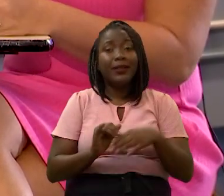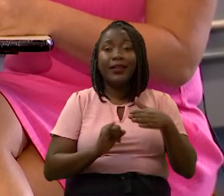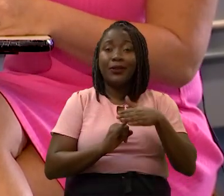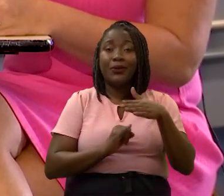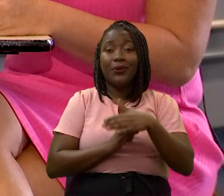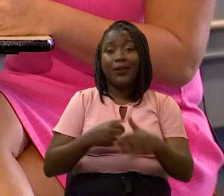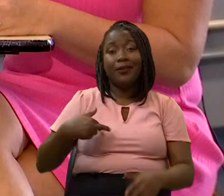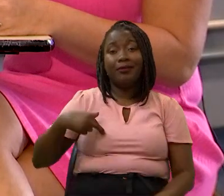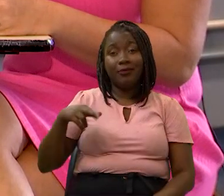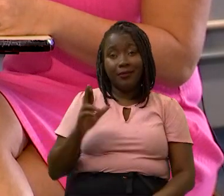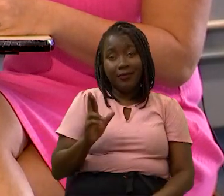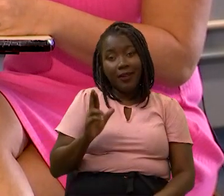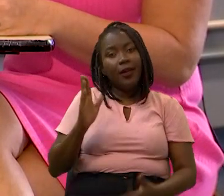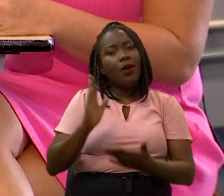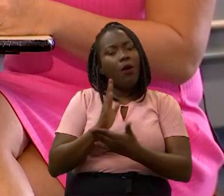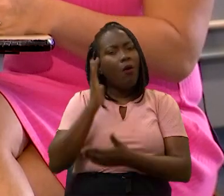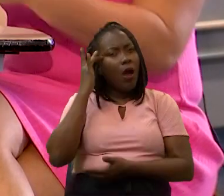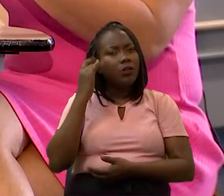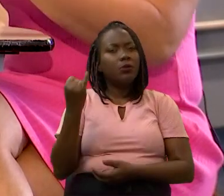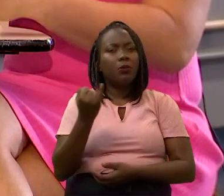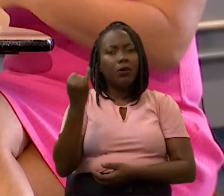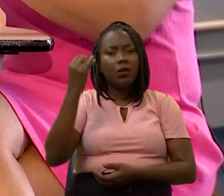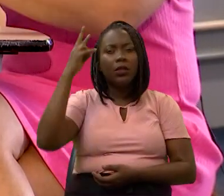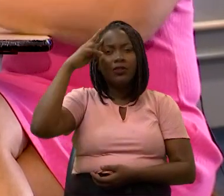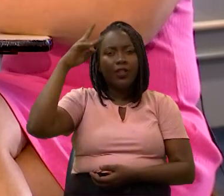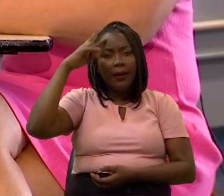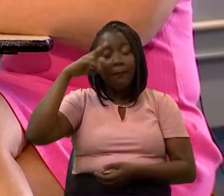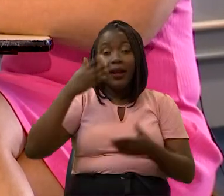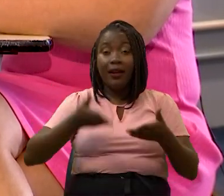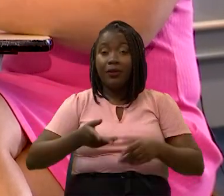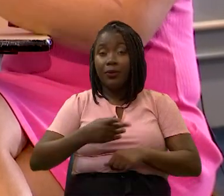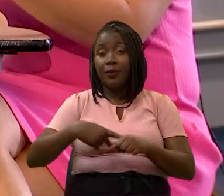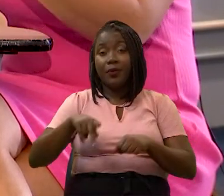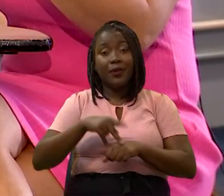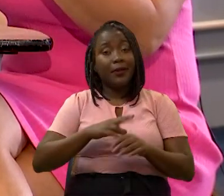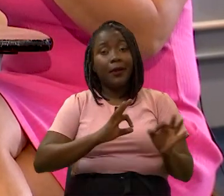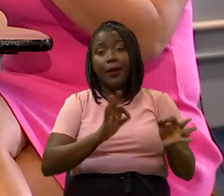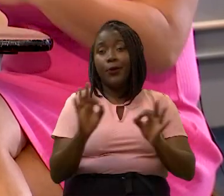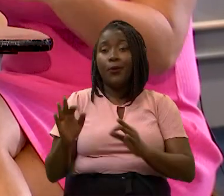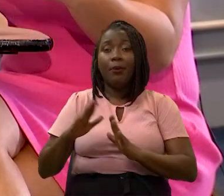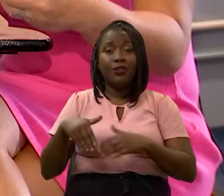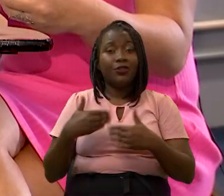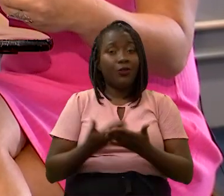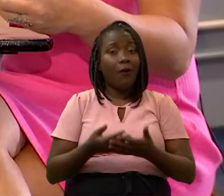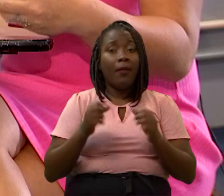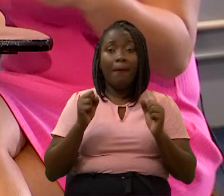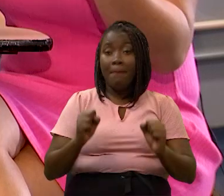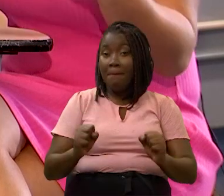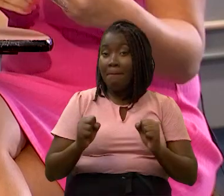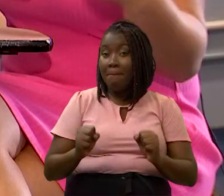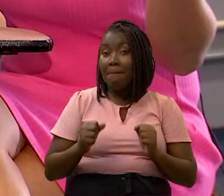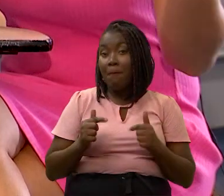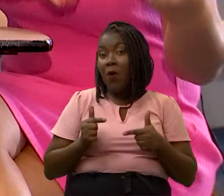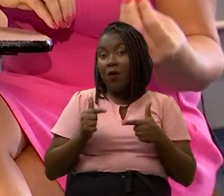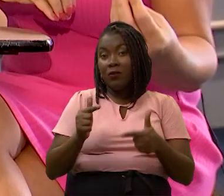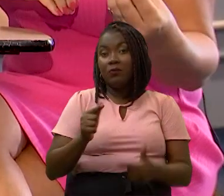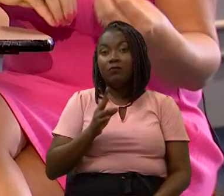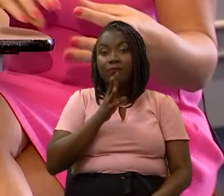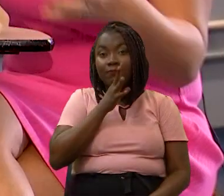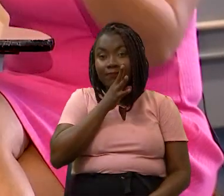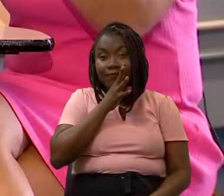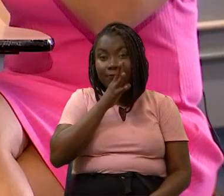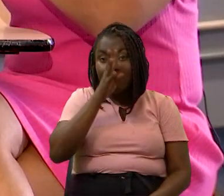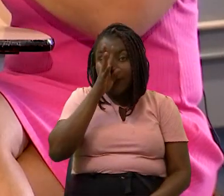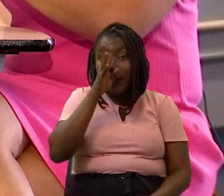mantenedoras instituições religiosas. Acho que é importante lembrar que no nosso país, nenhuma escola pode agir